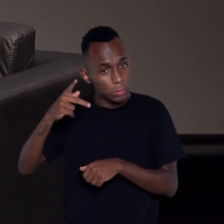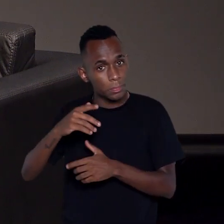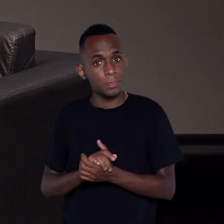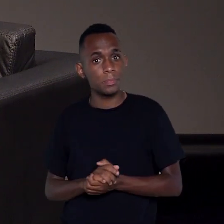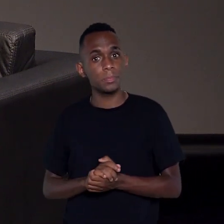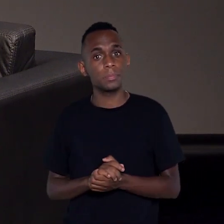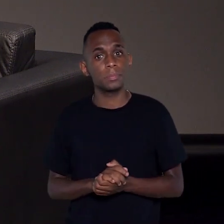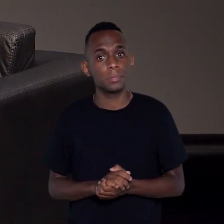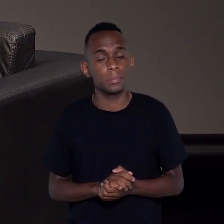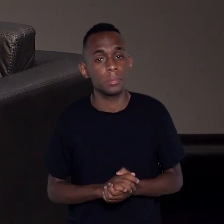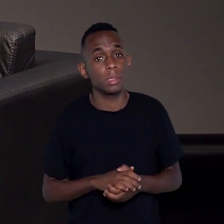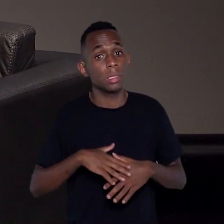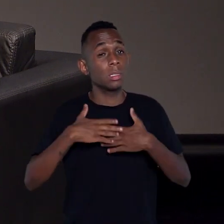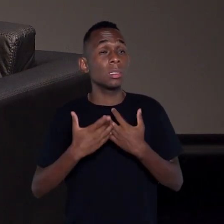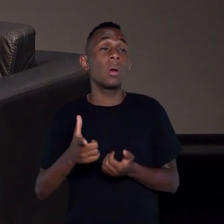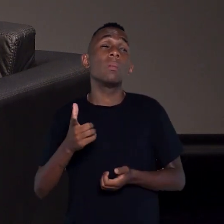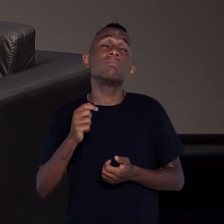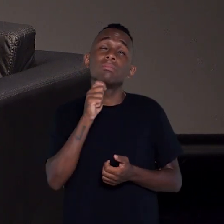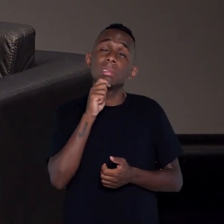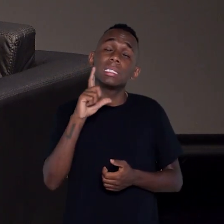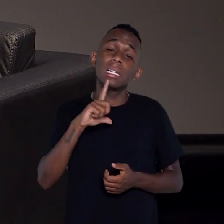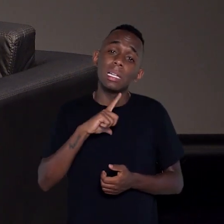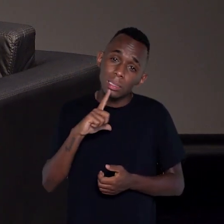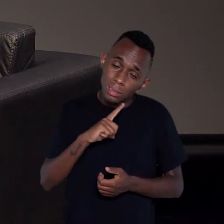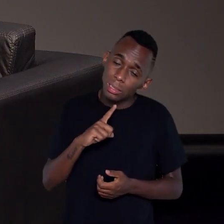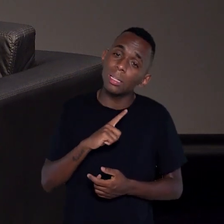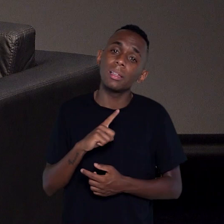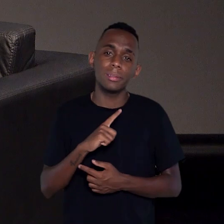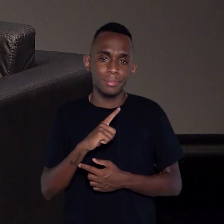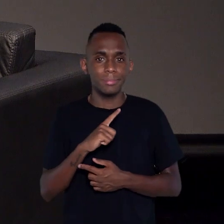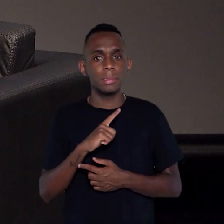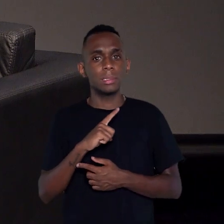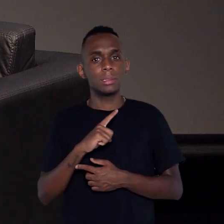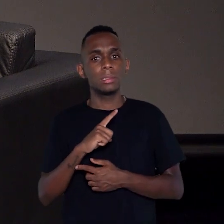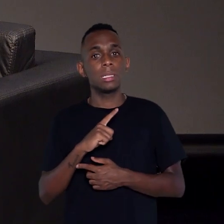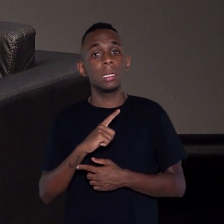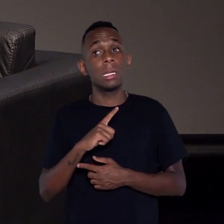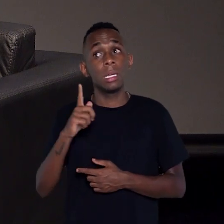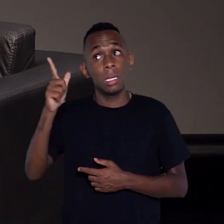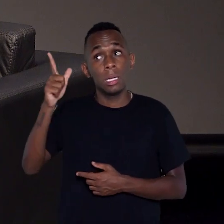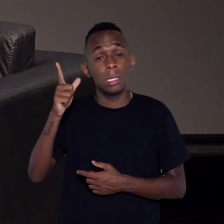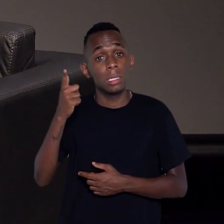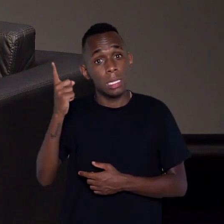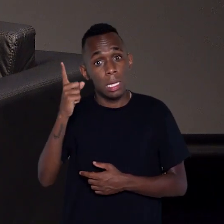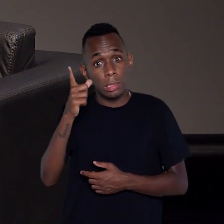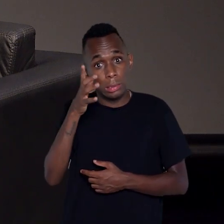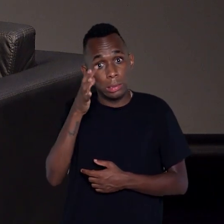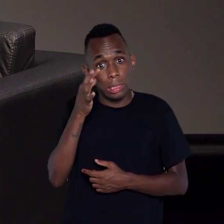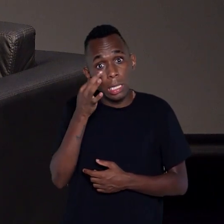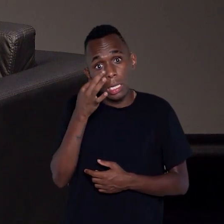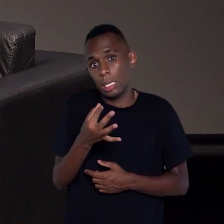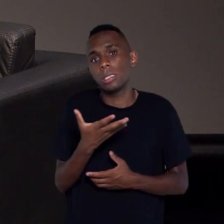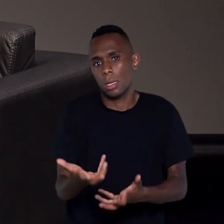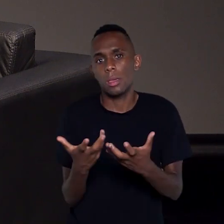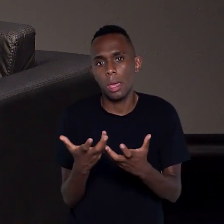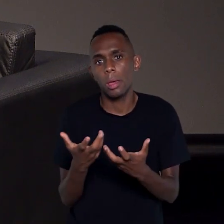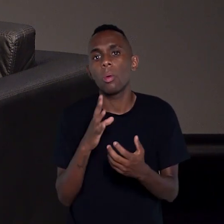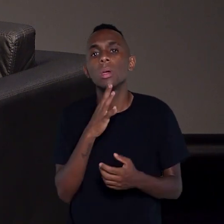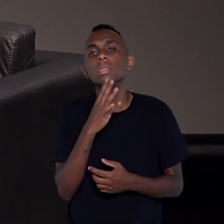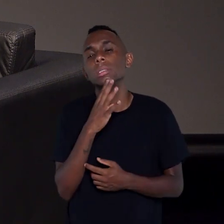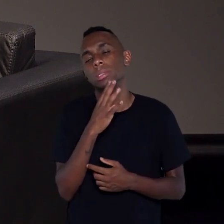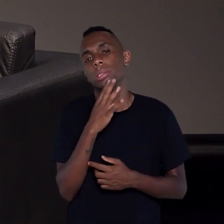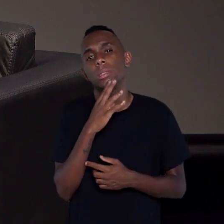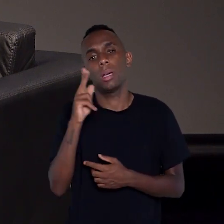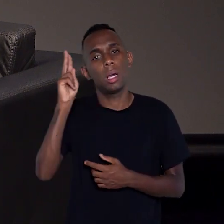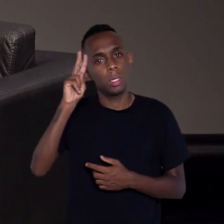tornaram independentes, ou seja, isso ainda existe, e há um interesse genuíno deles em conhecer essas histórias. Eu